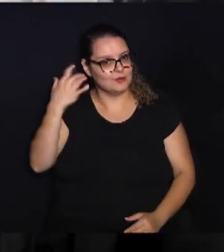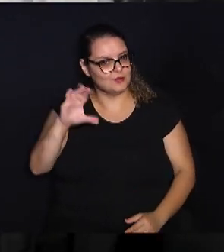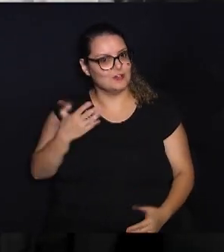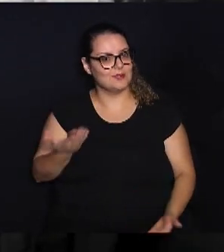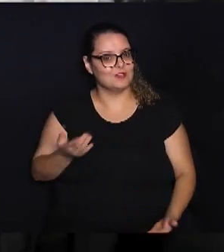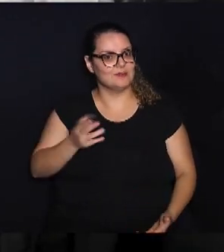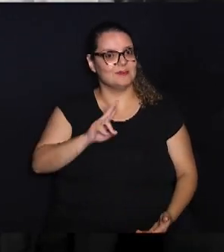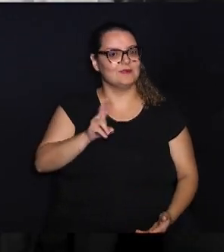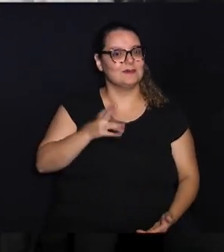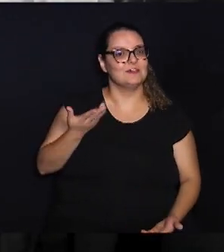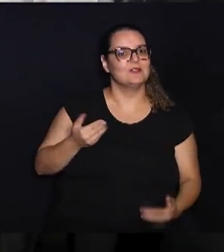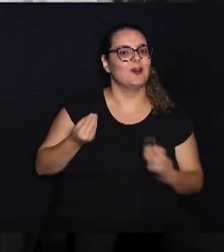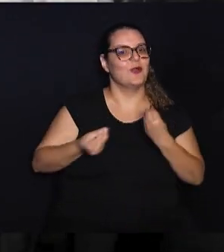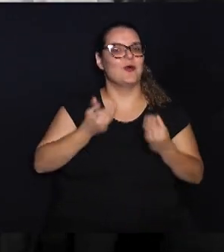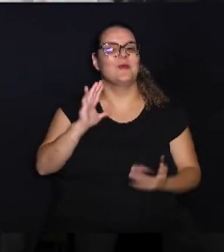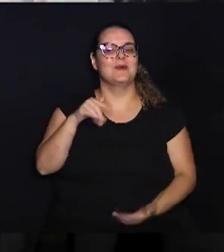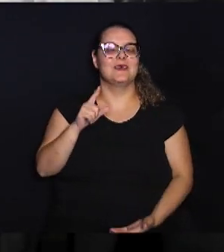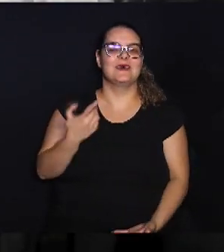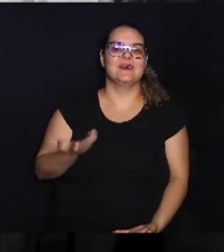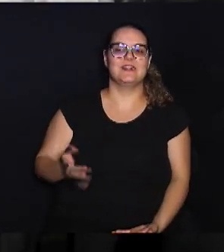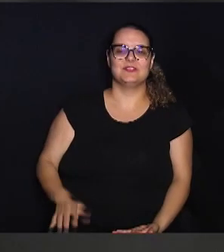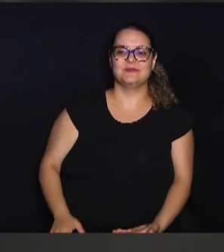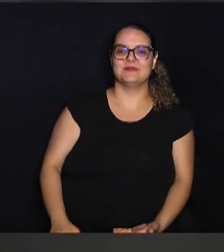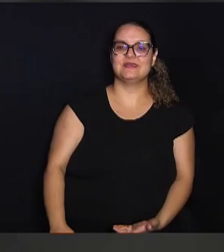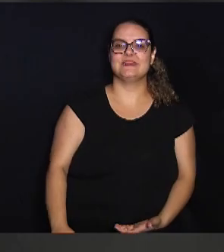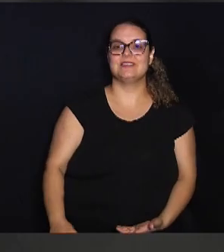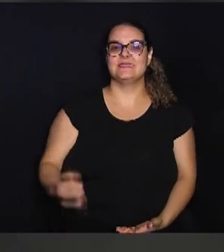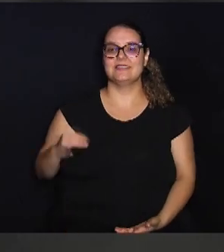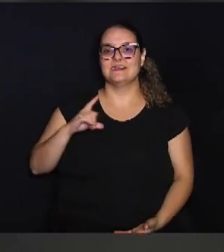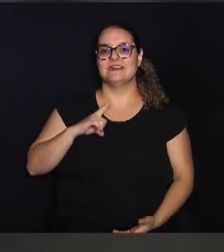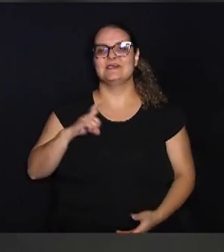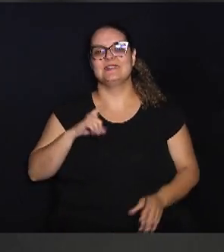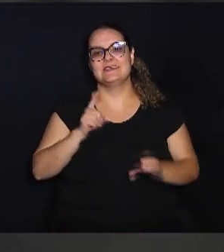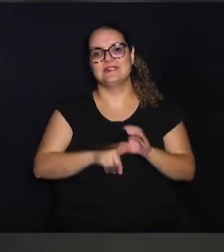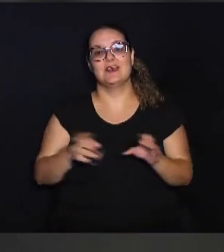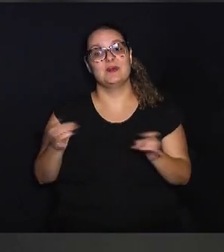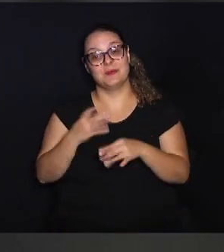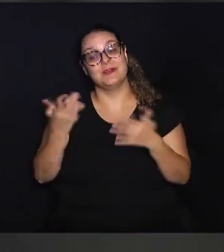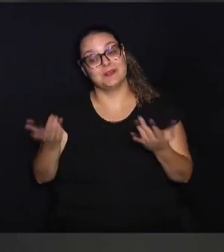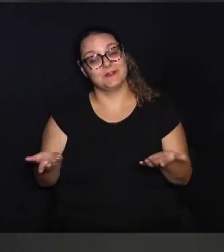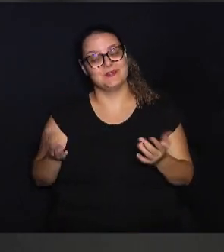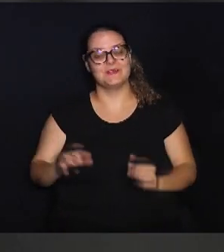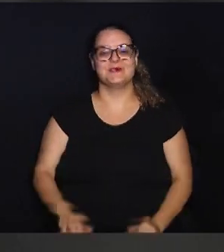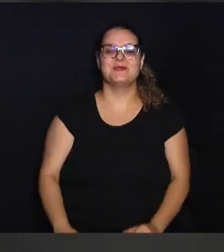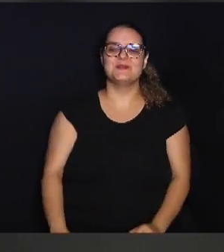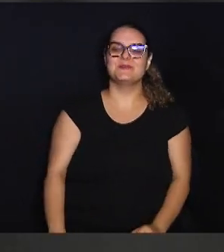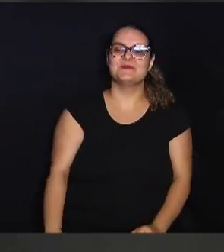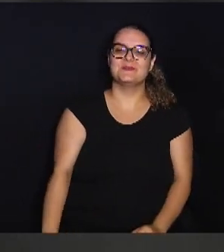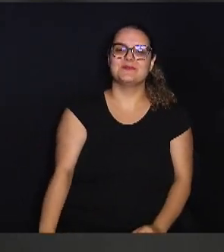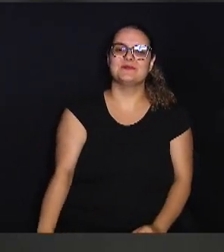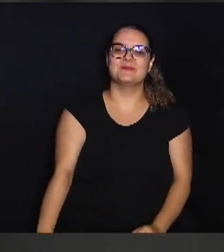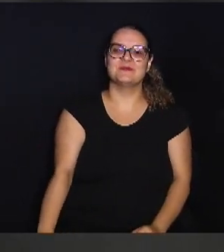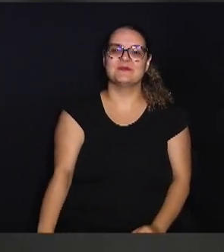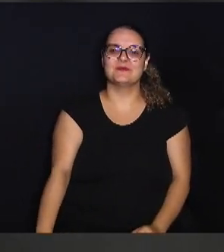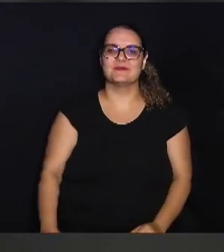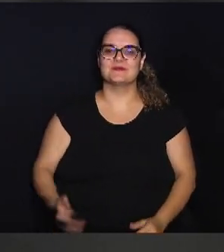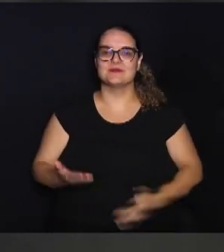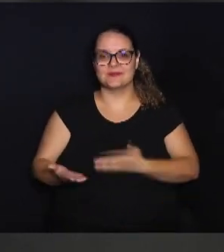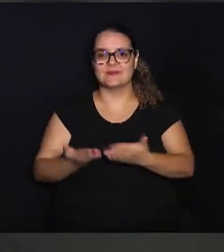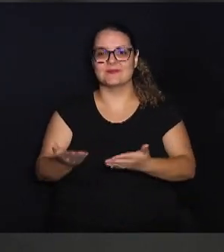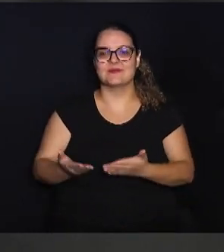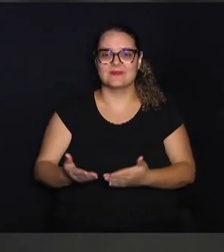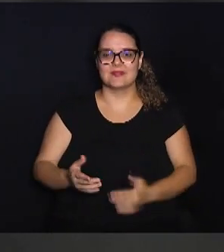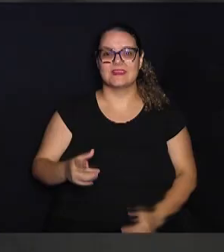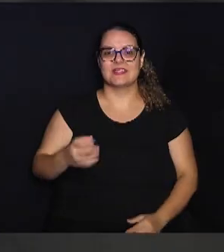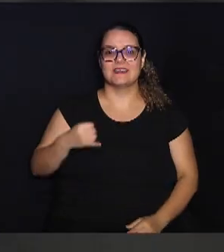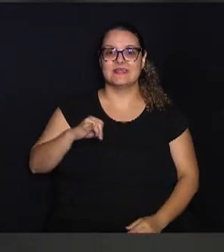tem nome, em que pé que está? Olha, se depender de mim, está pronto já, mas tem que ter todo um cuidado aí, senão eu vou tomar uma chuva